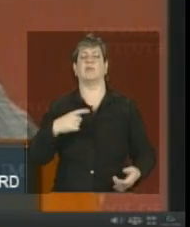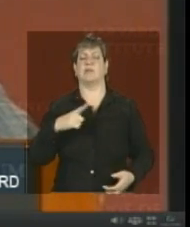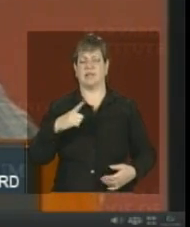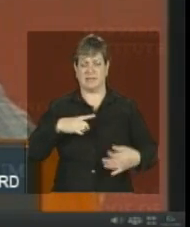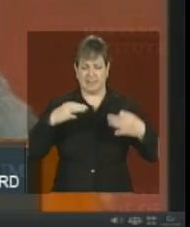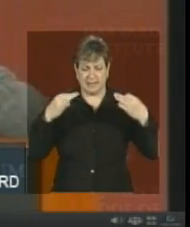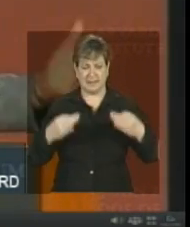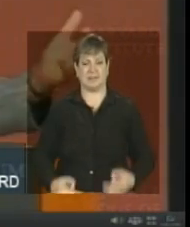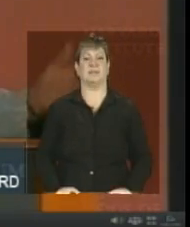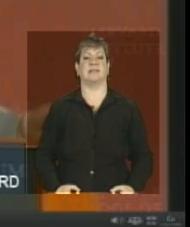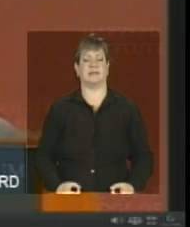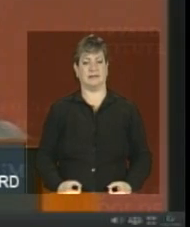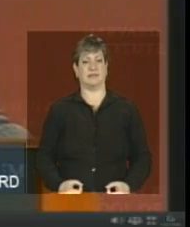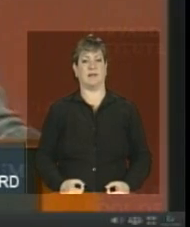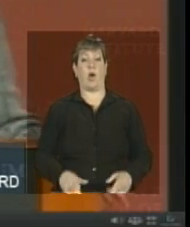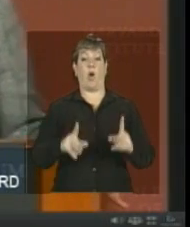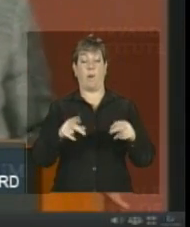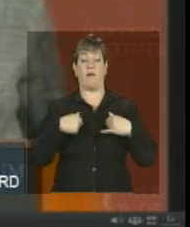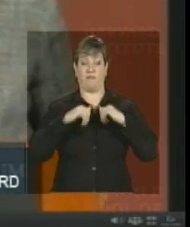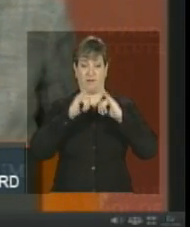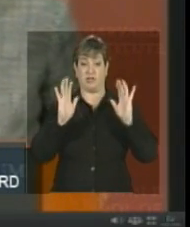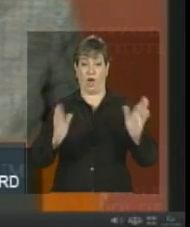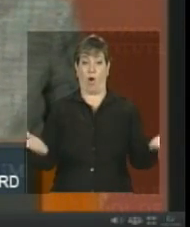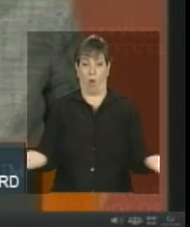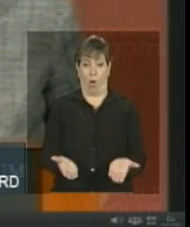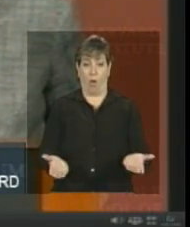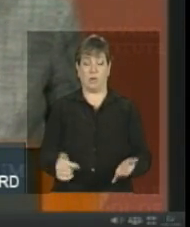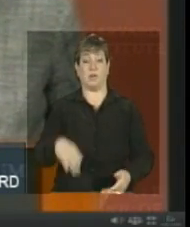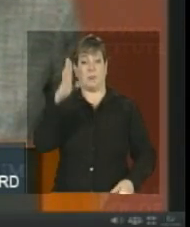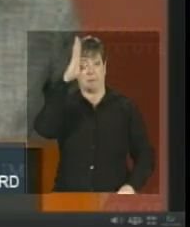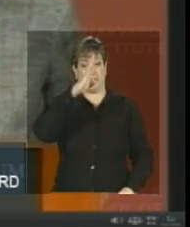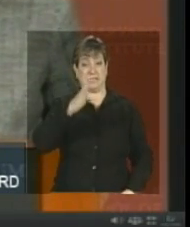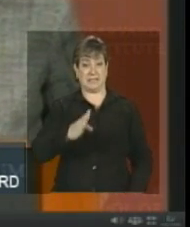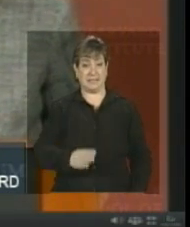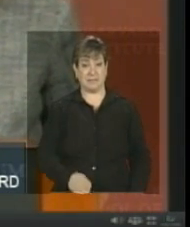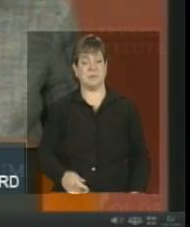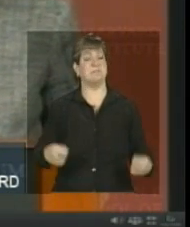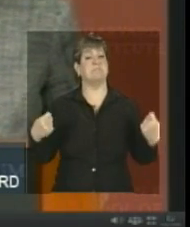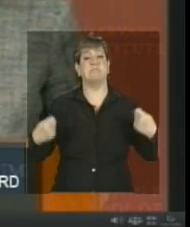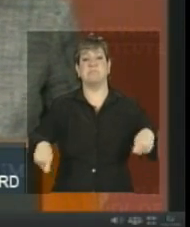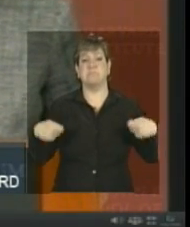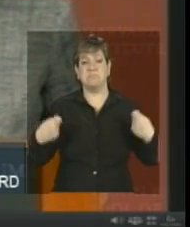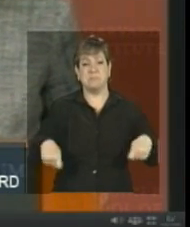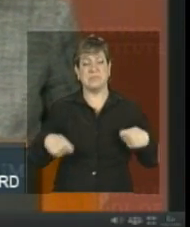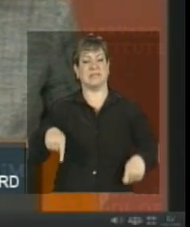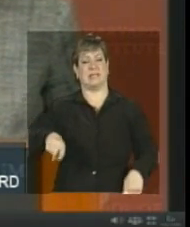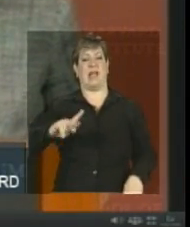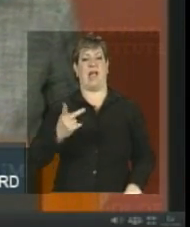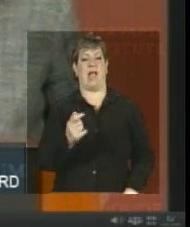certeza, como eu disse hoje, que o Brasil precisa de Harvard.